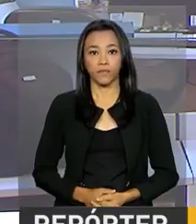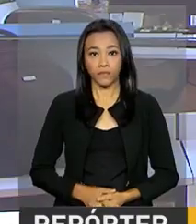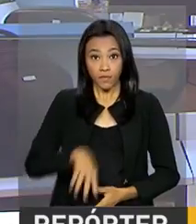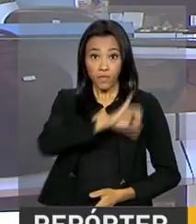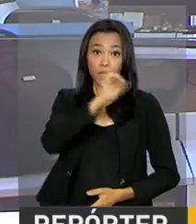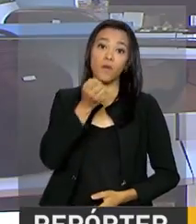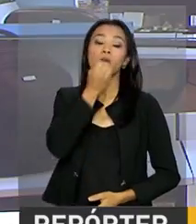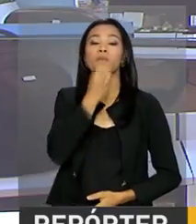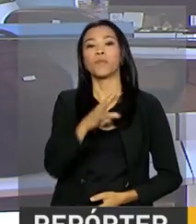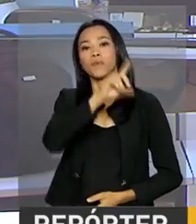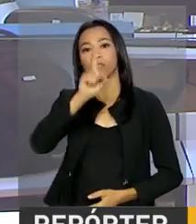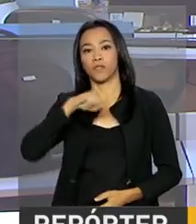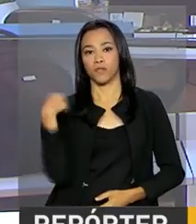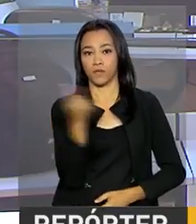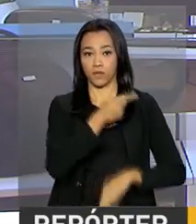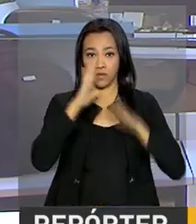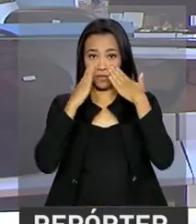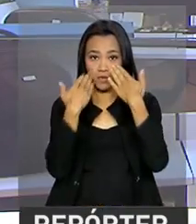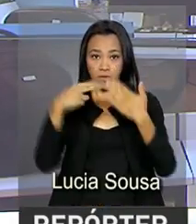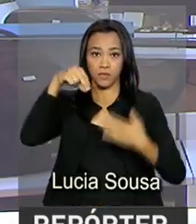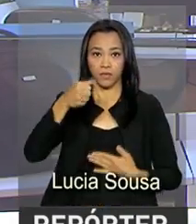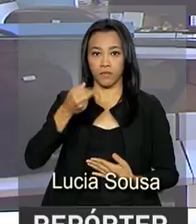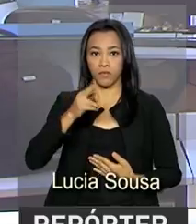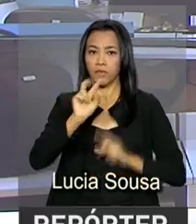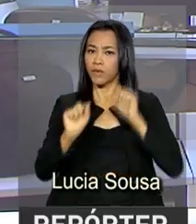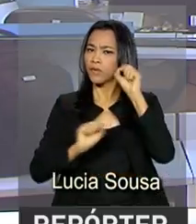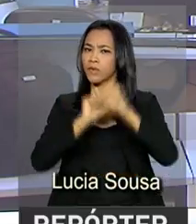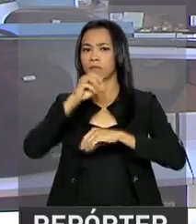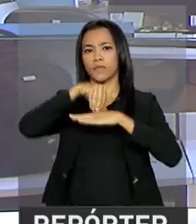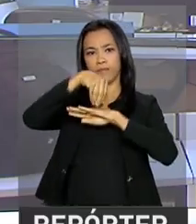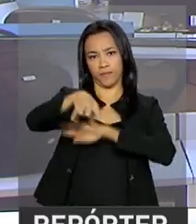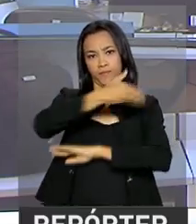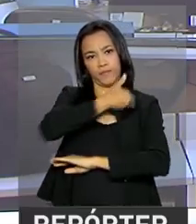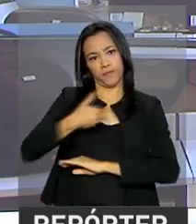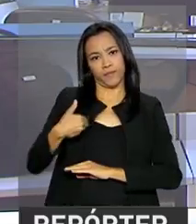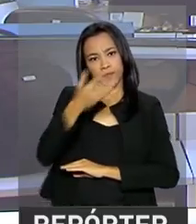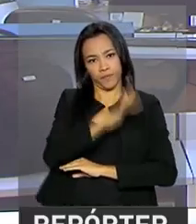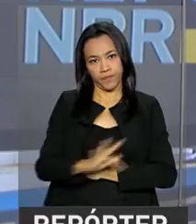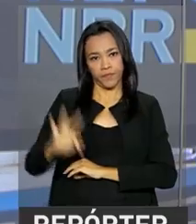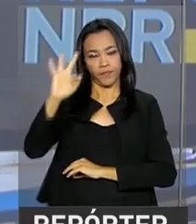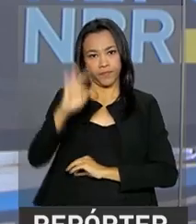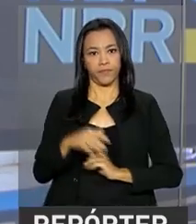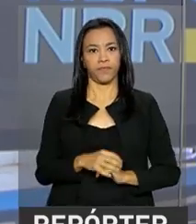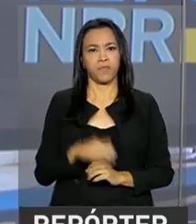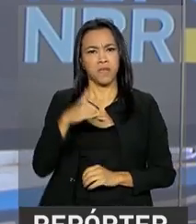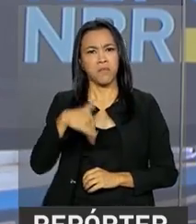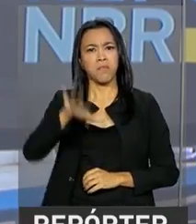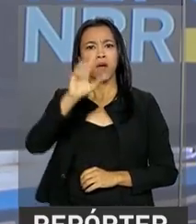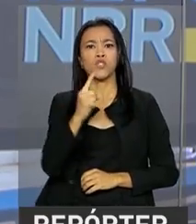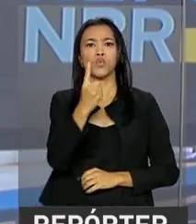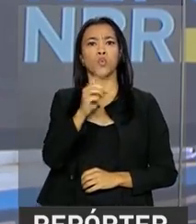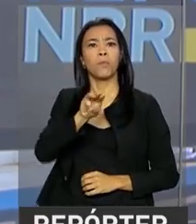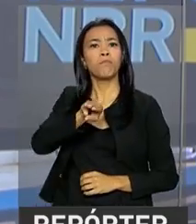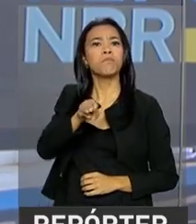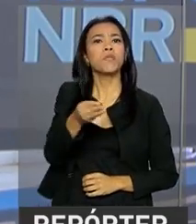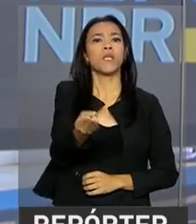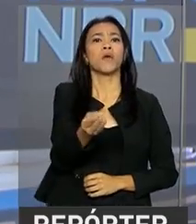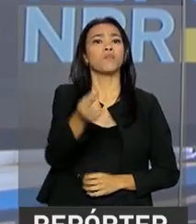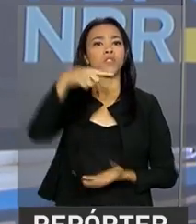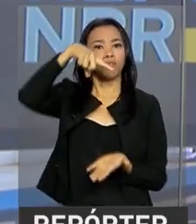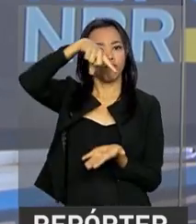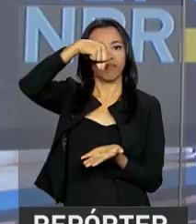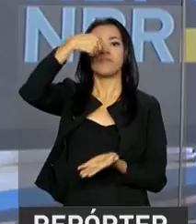Olá bom dia estamos de volta com repórter NBR e as notícias do governo federal mais de 1 milhão de doses de